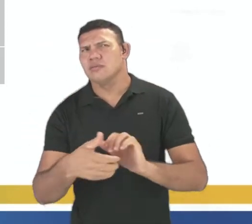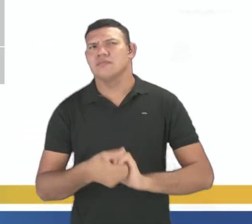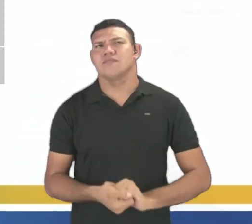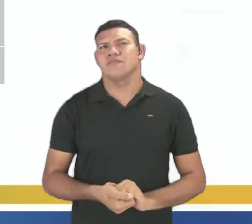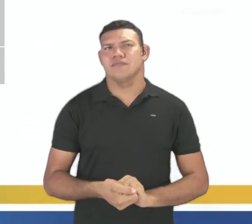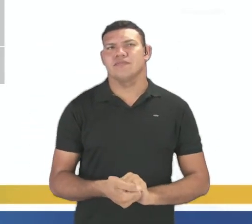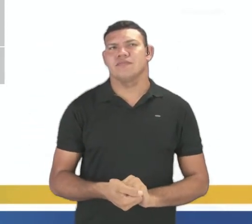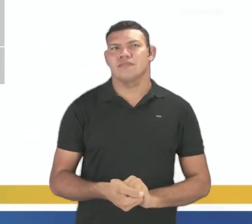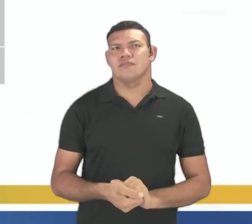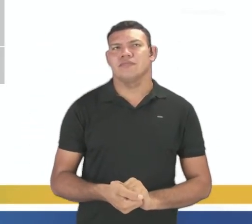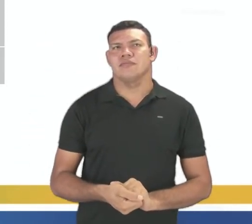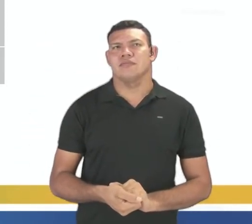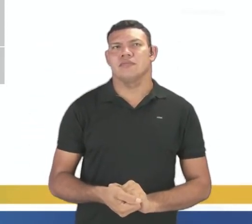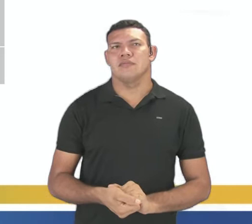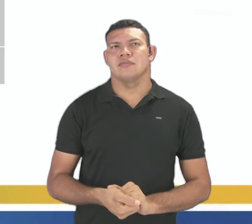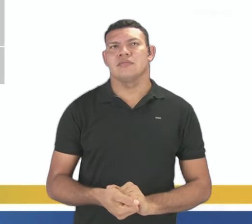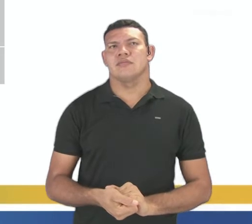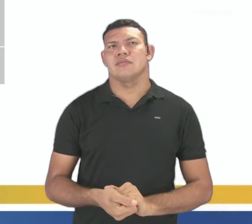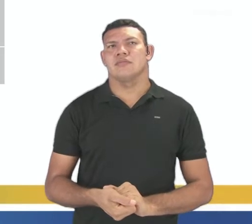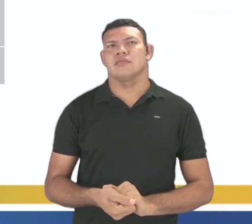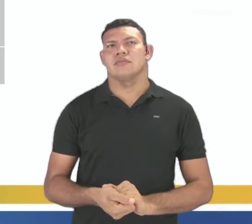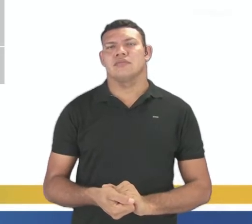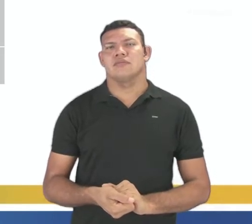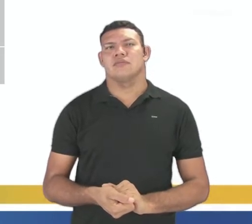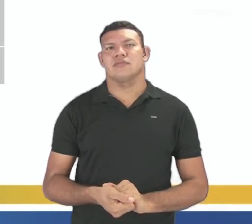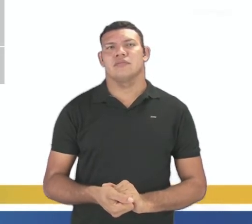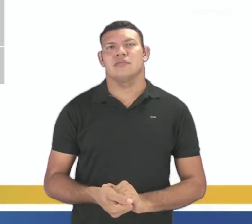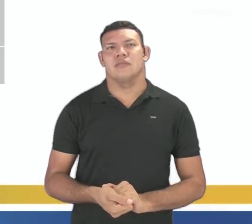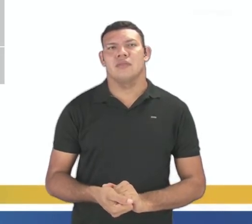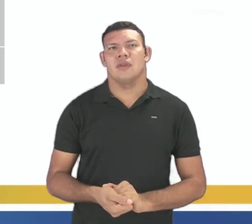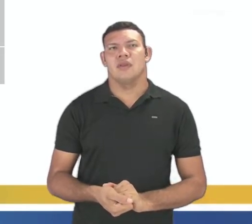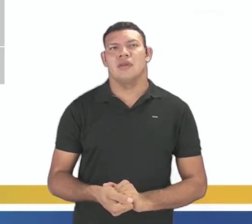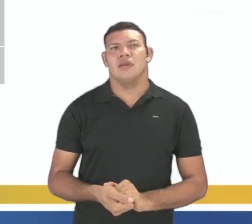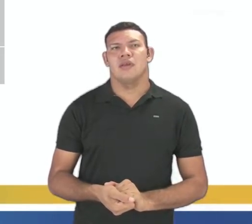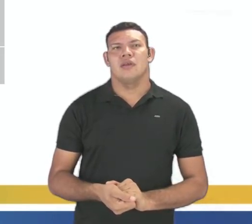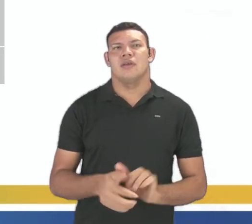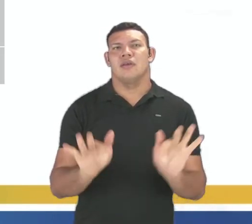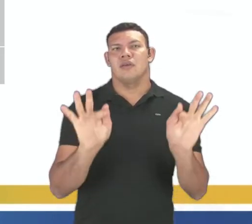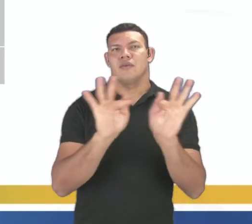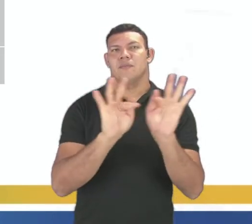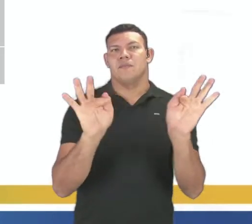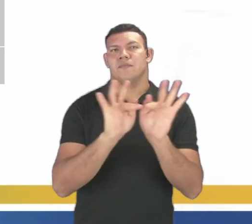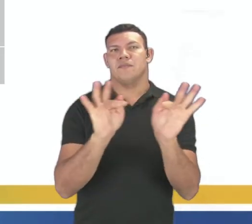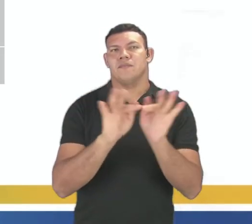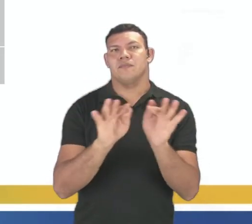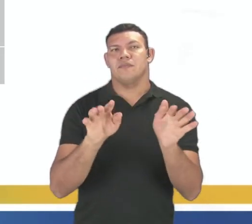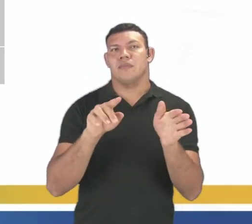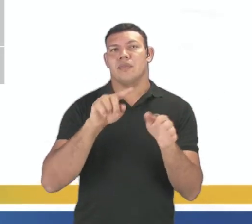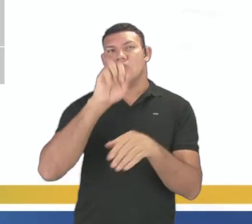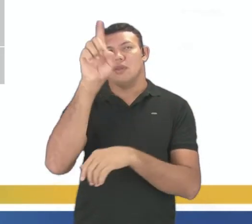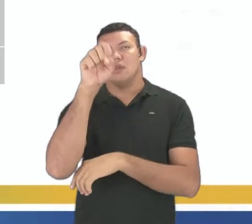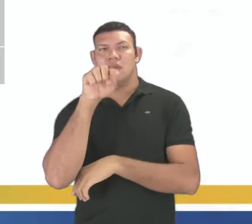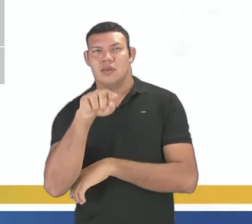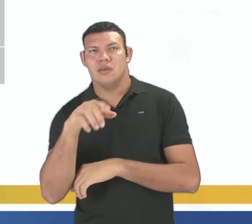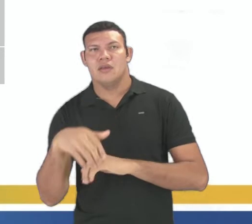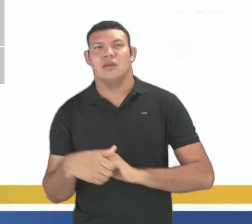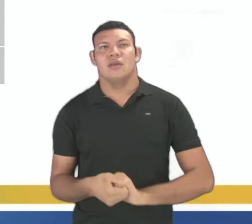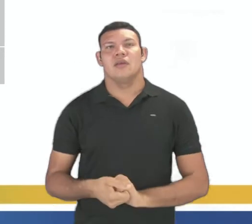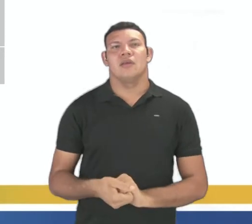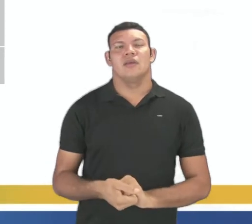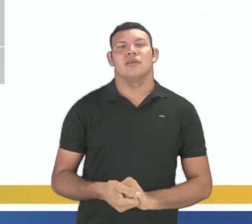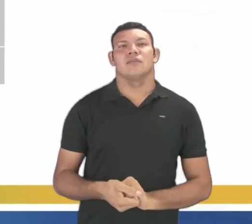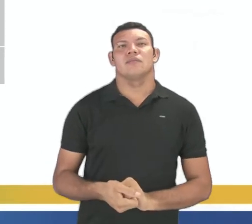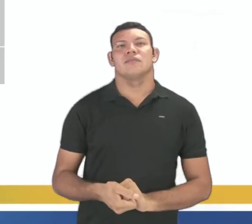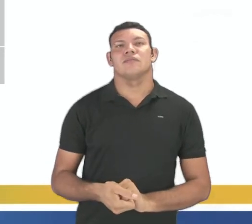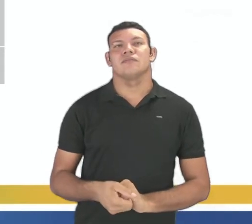ok? No, nowhere. Nenhum lugar, lugar nenhum, nowhere. Usado